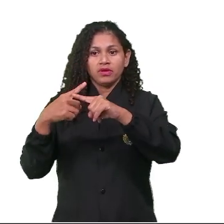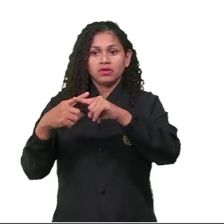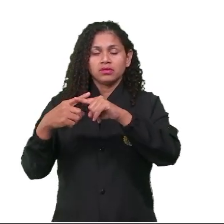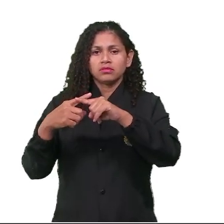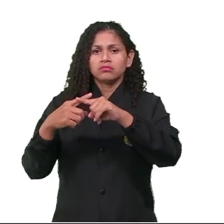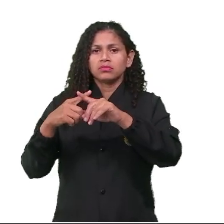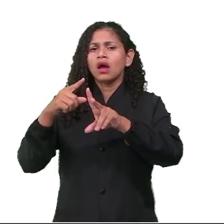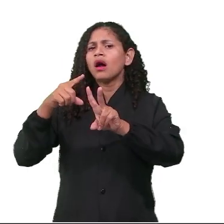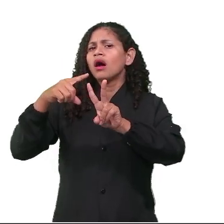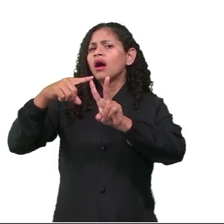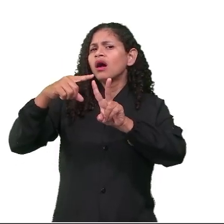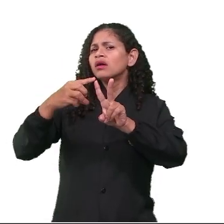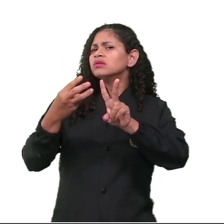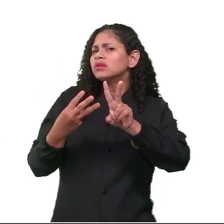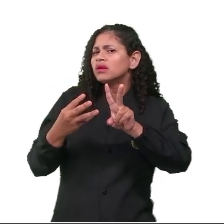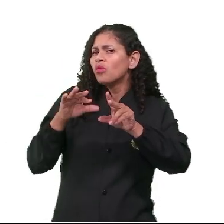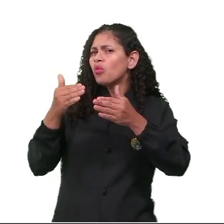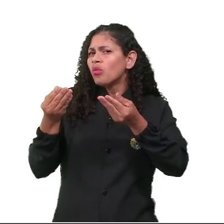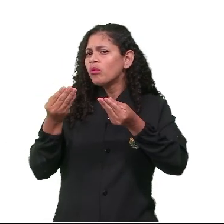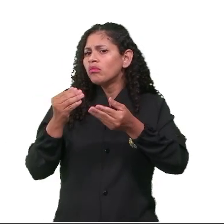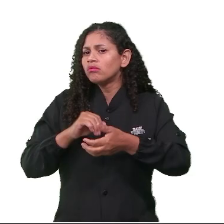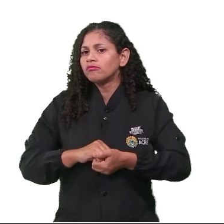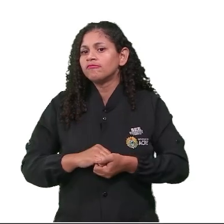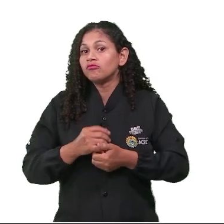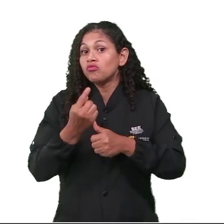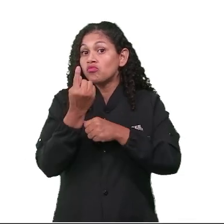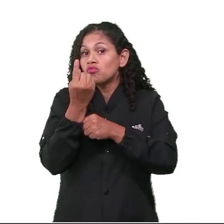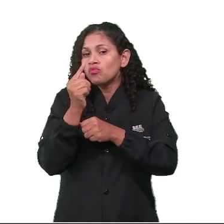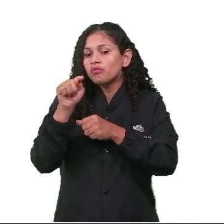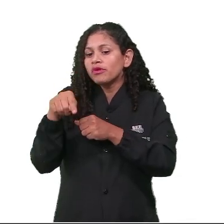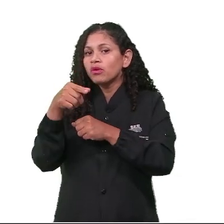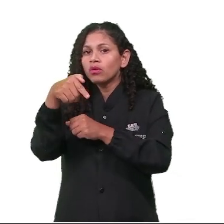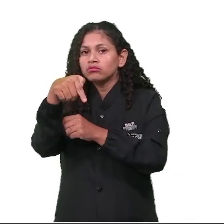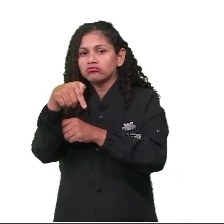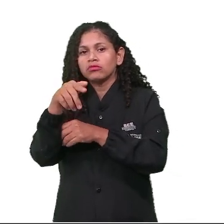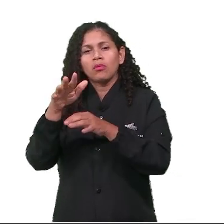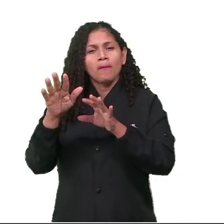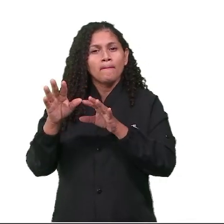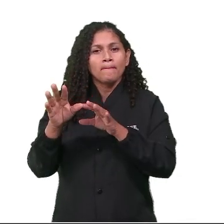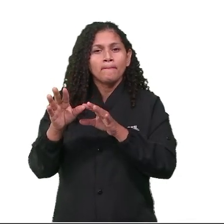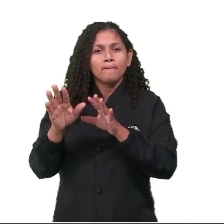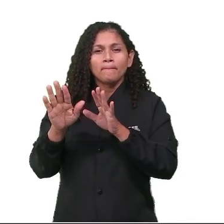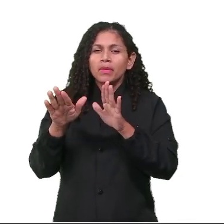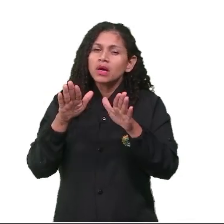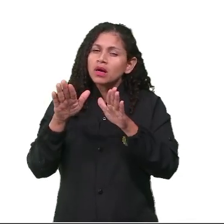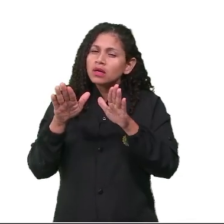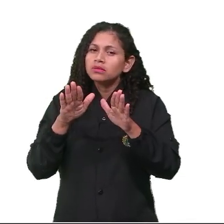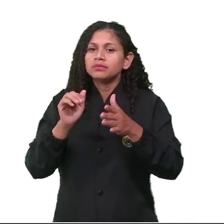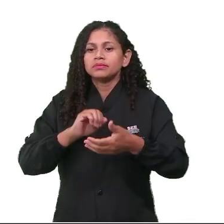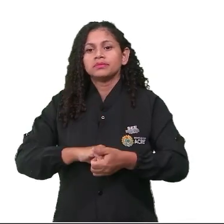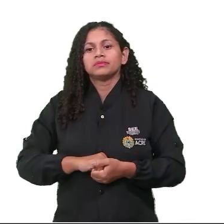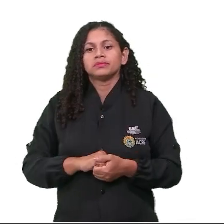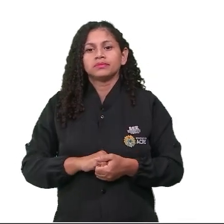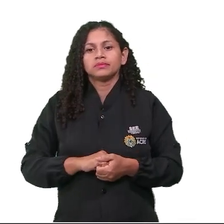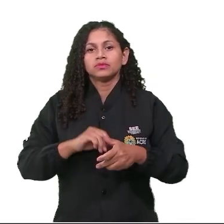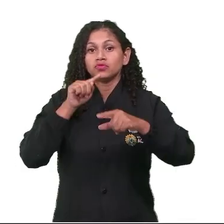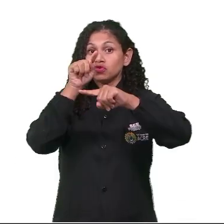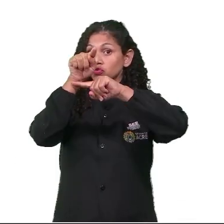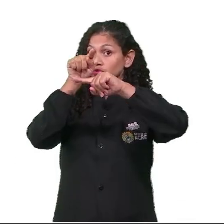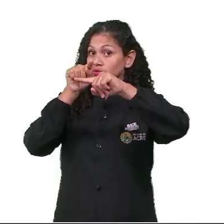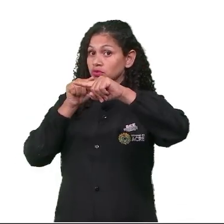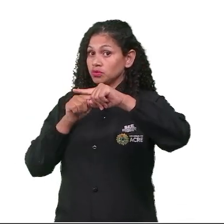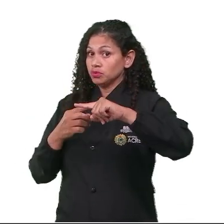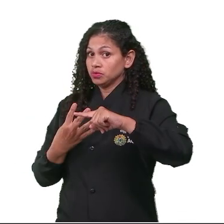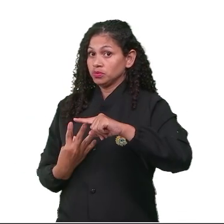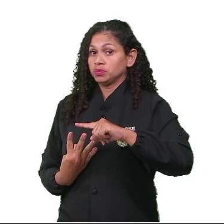vou colocar aqui, tá? 1,7 aproximadamente. Dividido para 4.